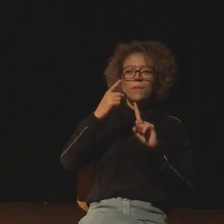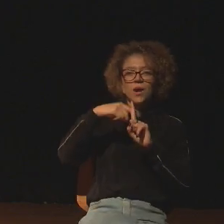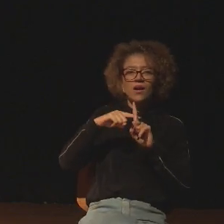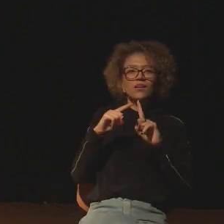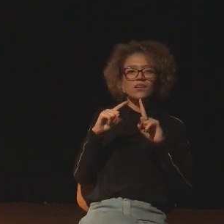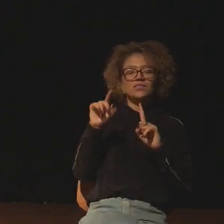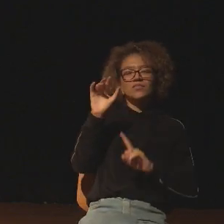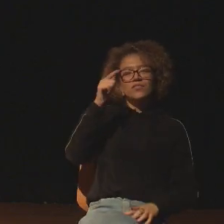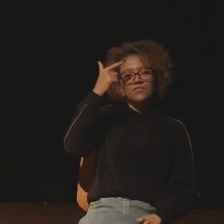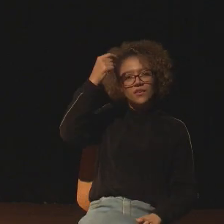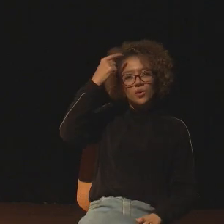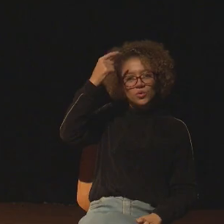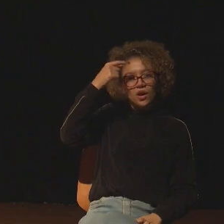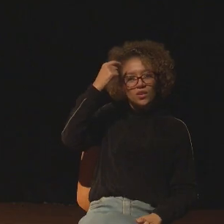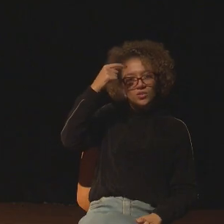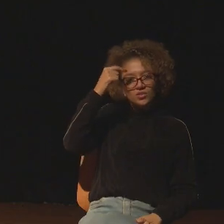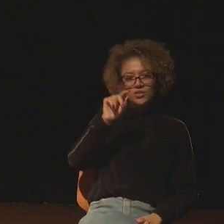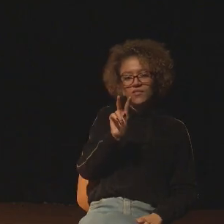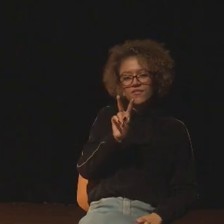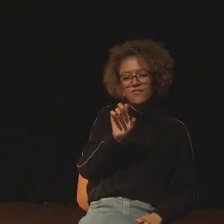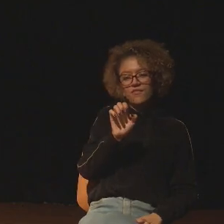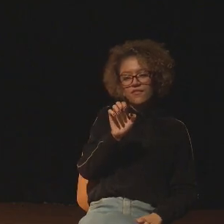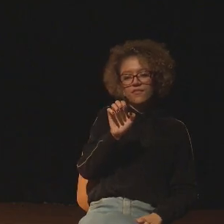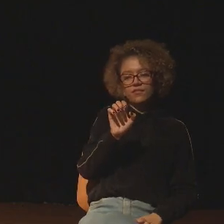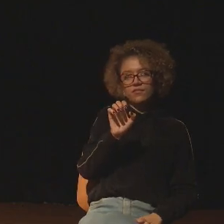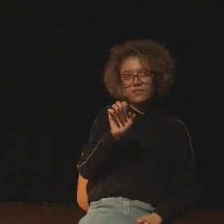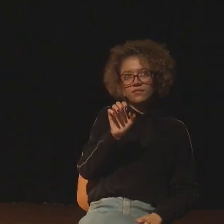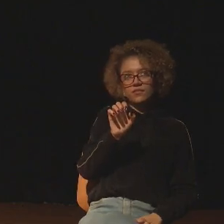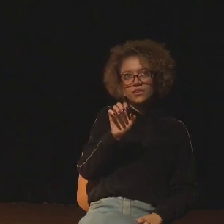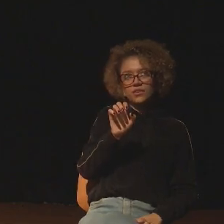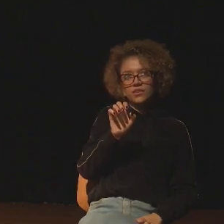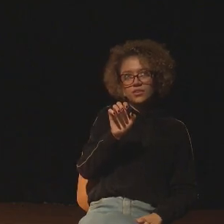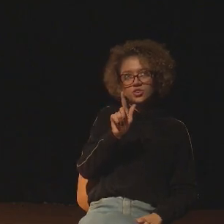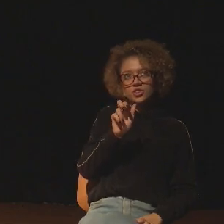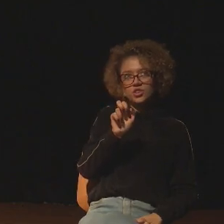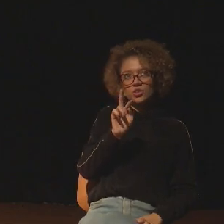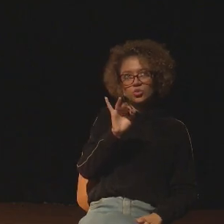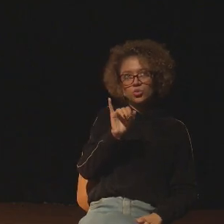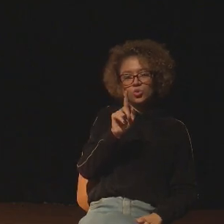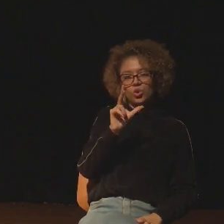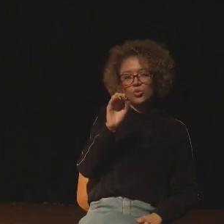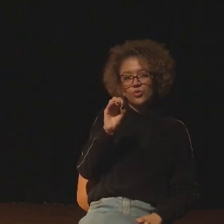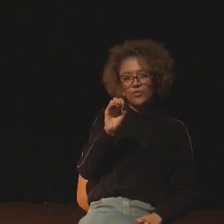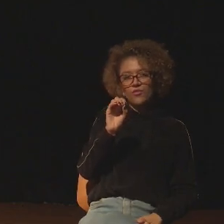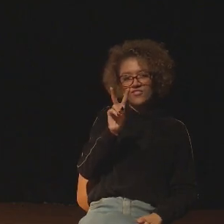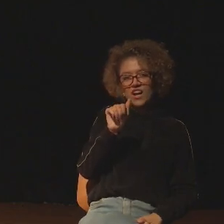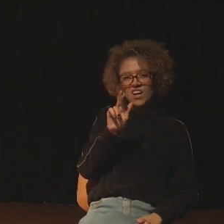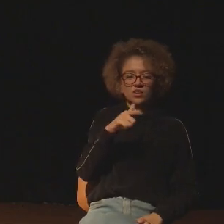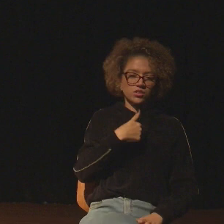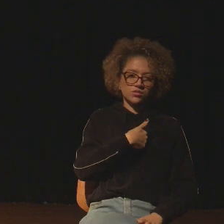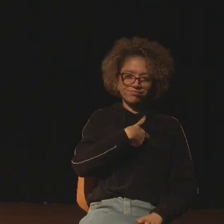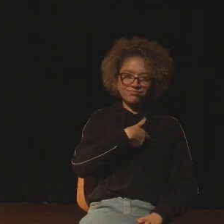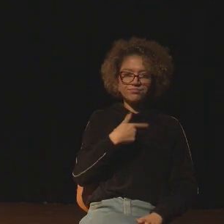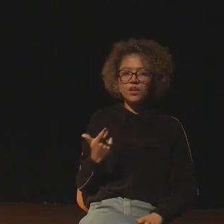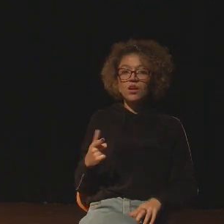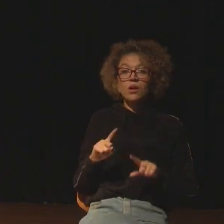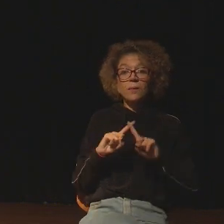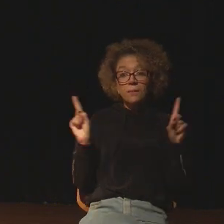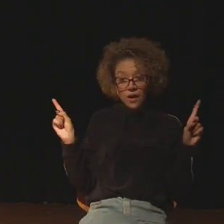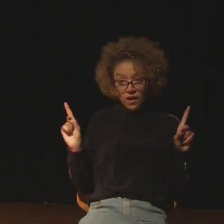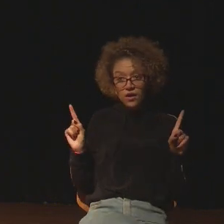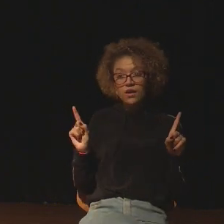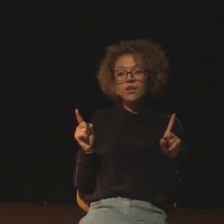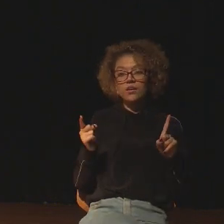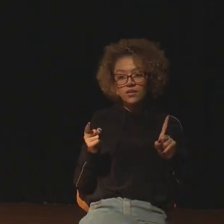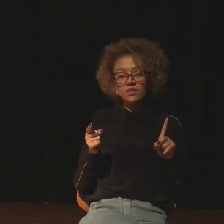E, de alguma maneira, esse fluxo eu acho que vai ser bastante melhorado, porque hoje, de fato, as condições aqui de tráfego